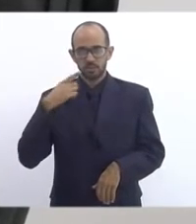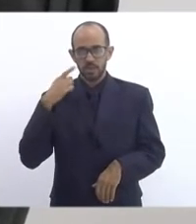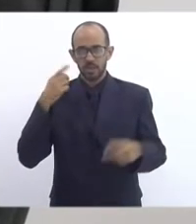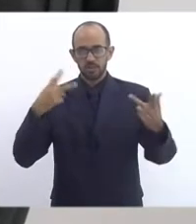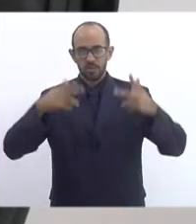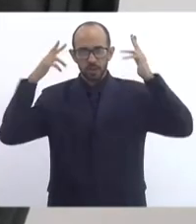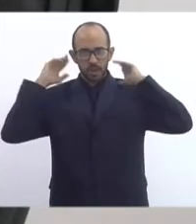pela anexação, projeto de lei